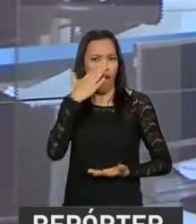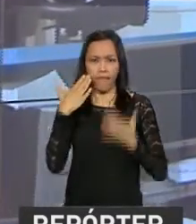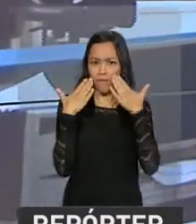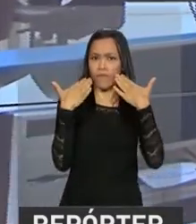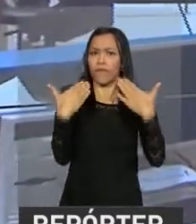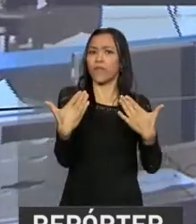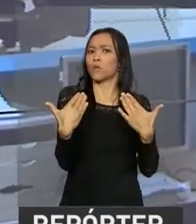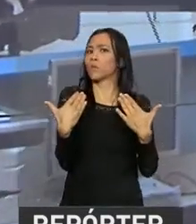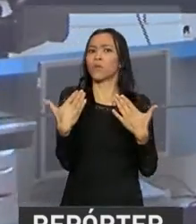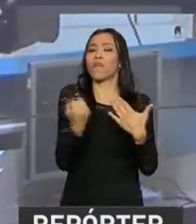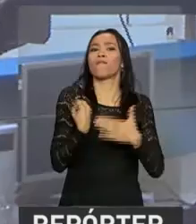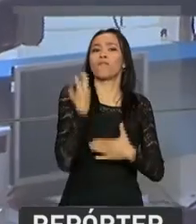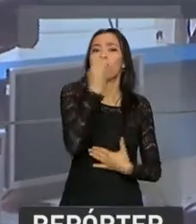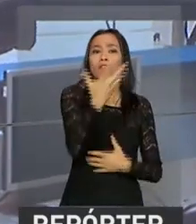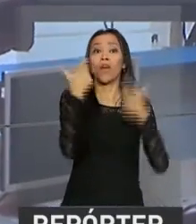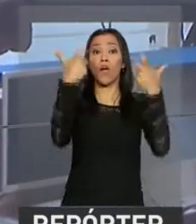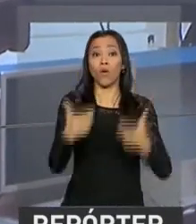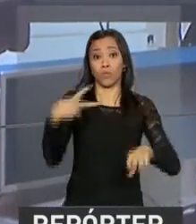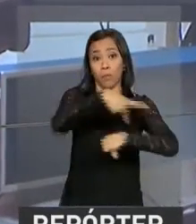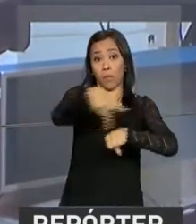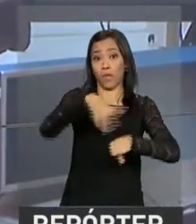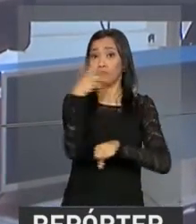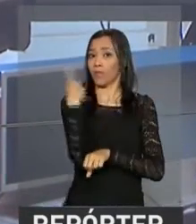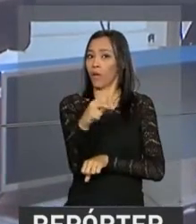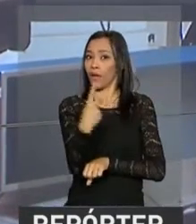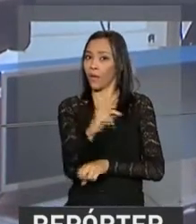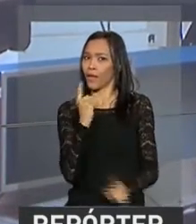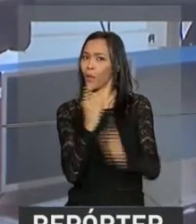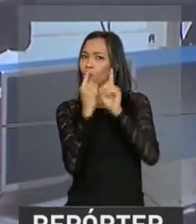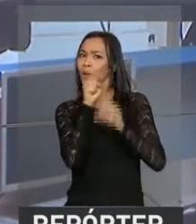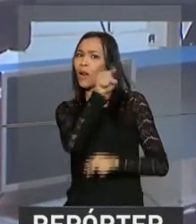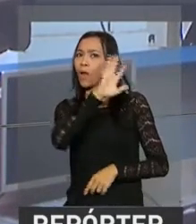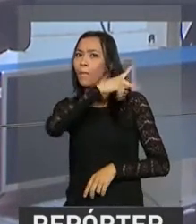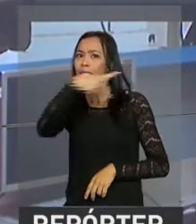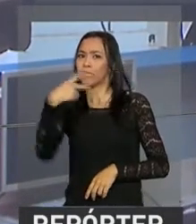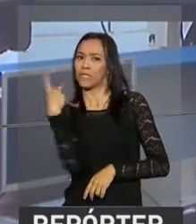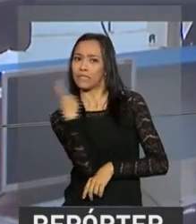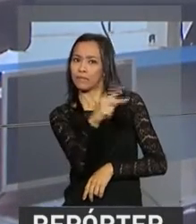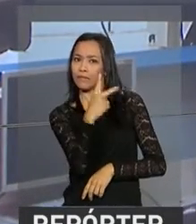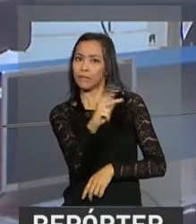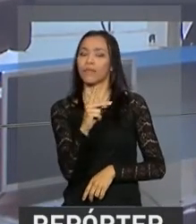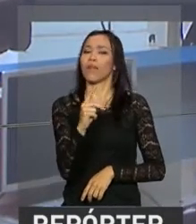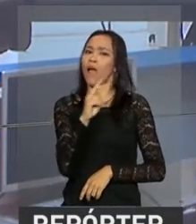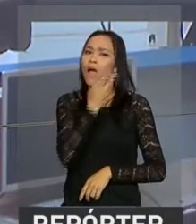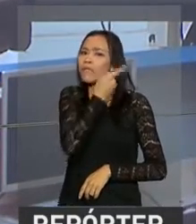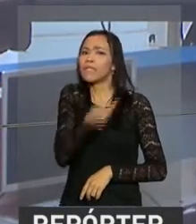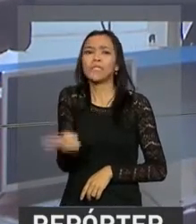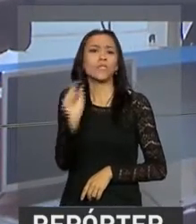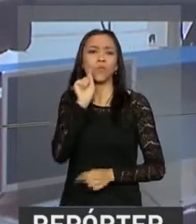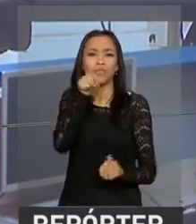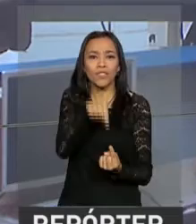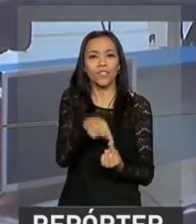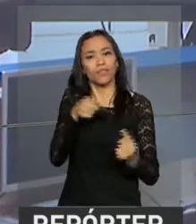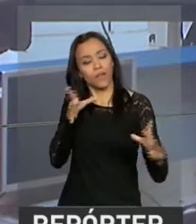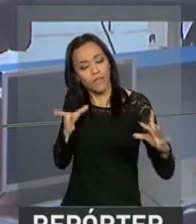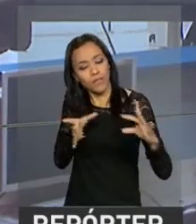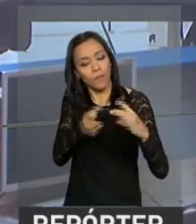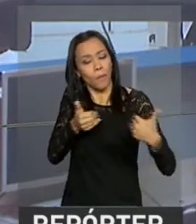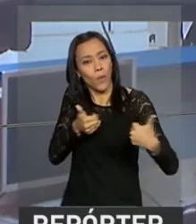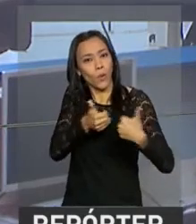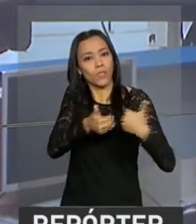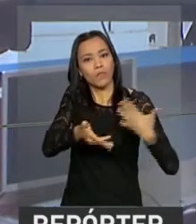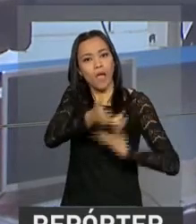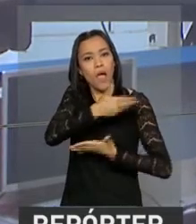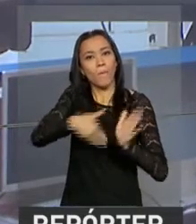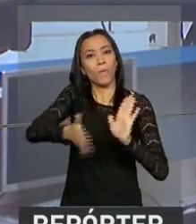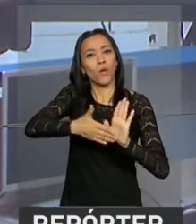delegação brasileira na viagem ao Paraguai. Ele se encontrou com o presidente Horácio Cartes. A visita foi para estreitar laços com o país vizinho e